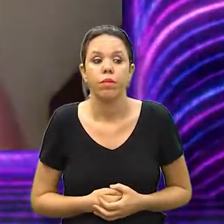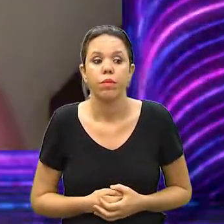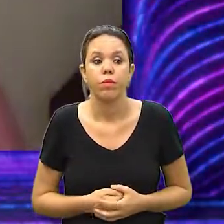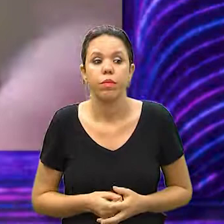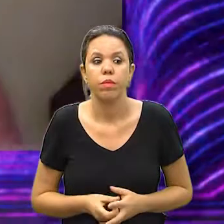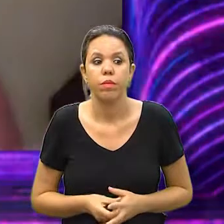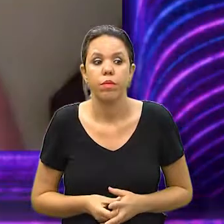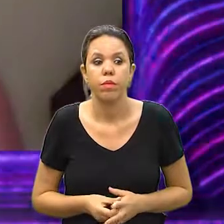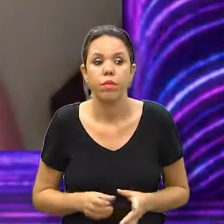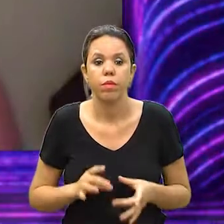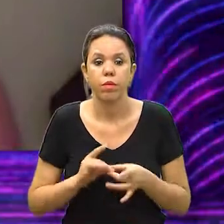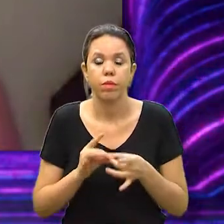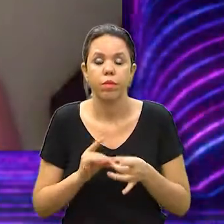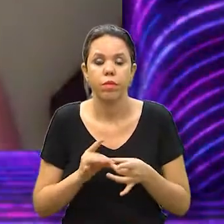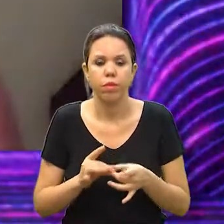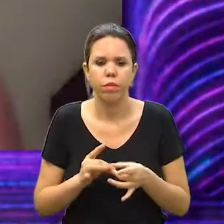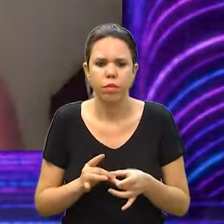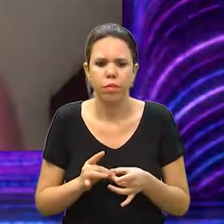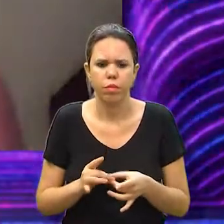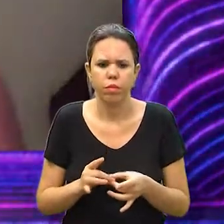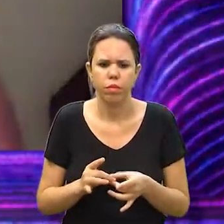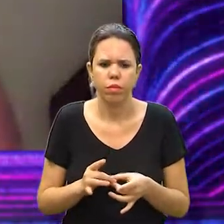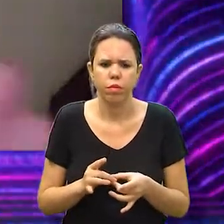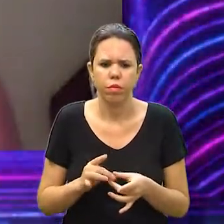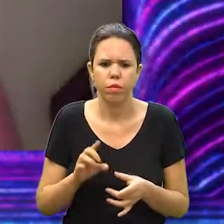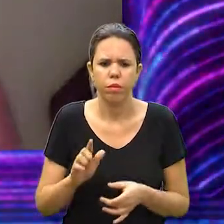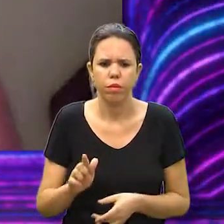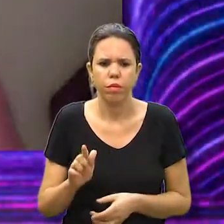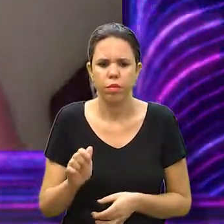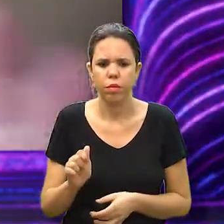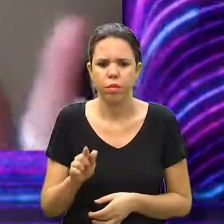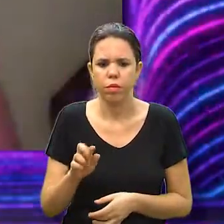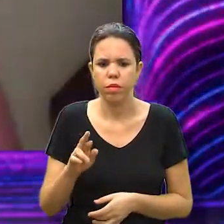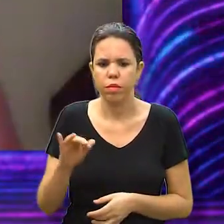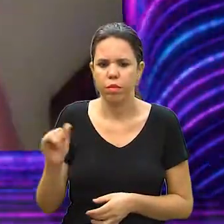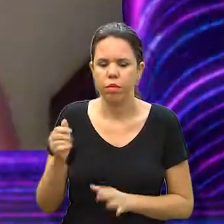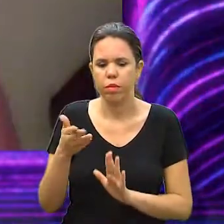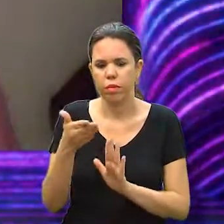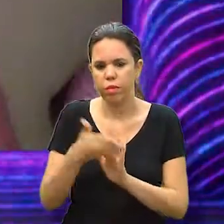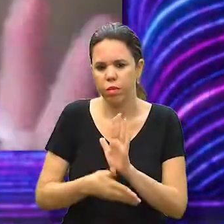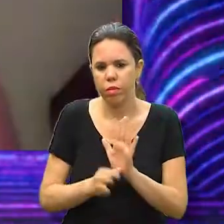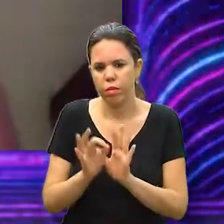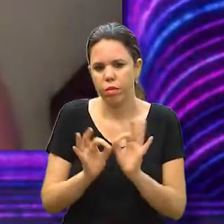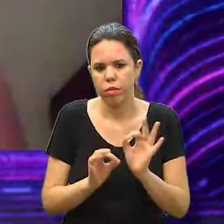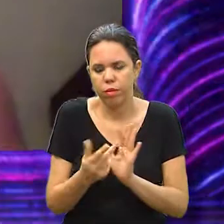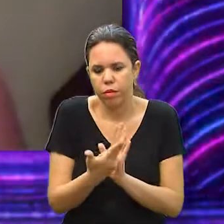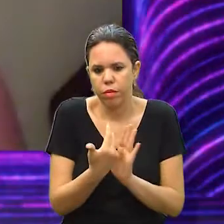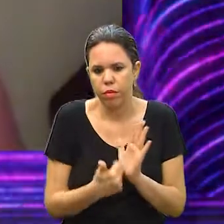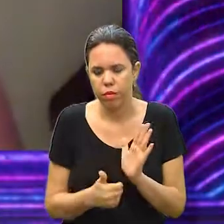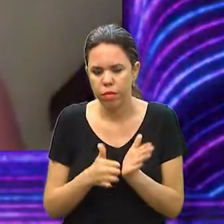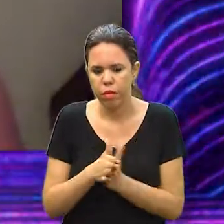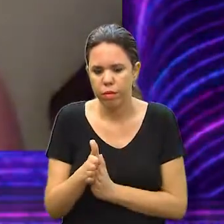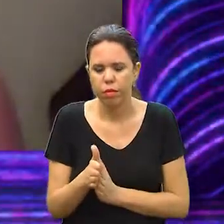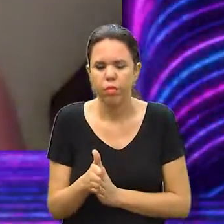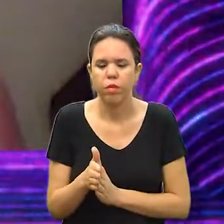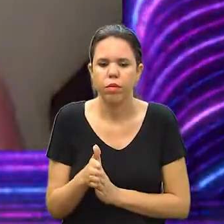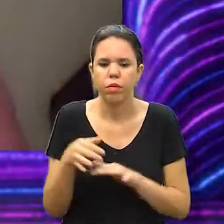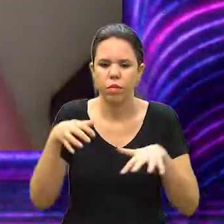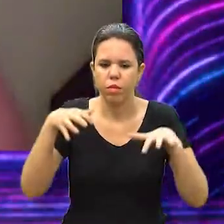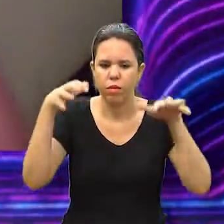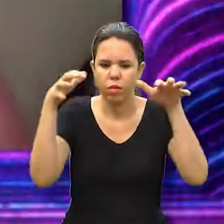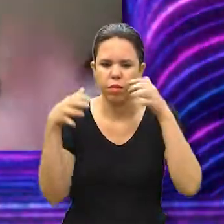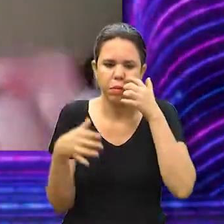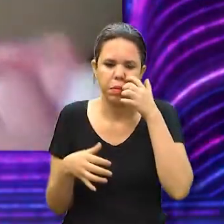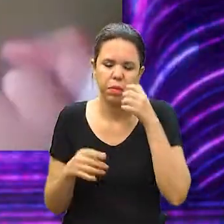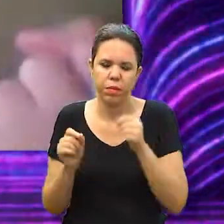também com a parceria do Kiko Garcia, que é um ilustrador fantástico que fez a nossa capa, porque ele é dedicado a quadrinhos de terror.